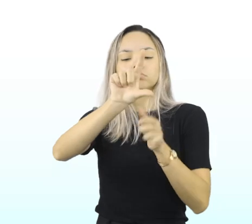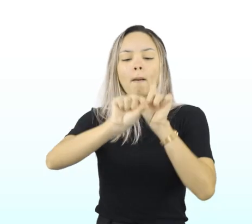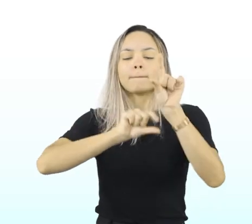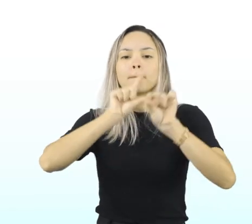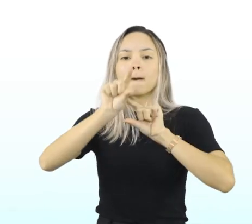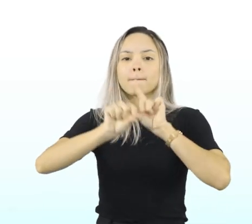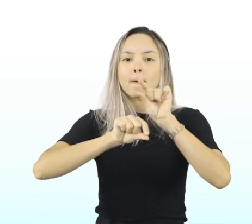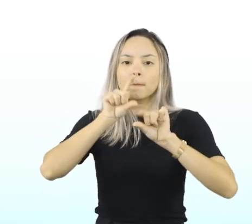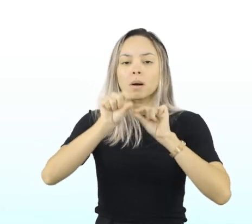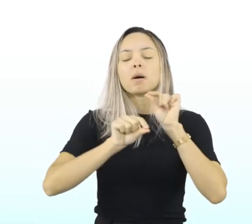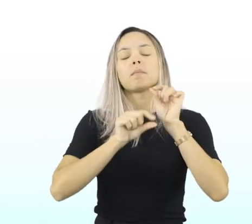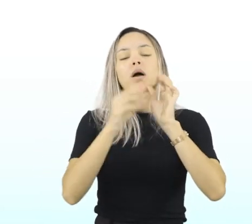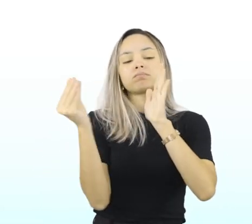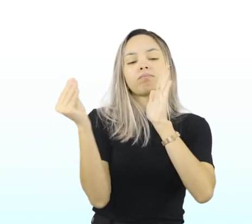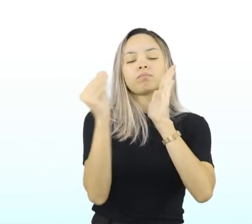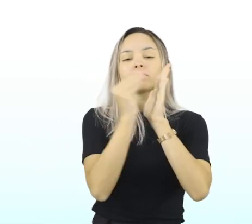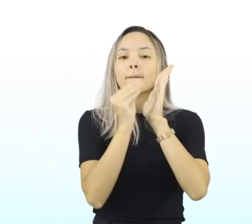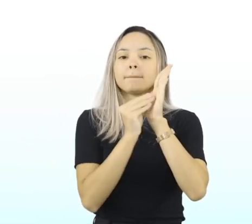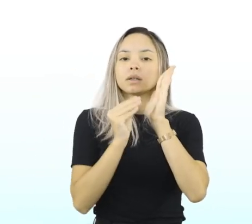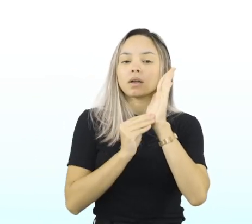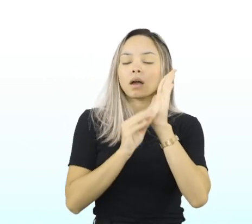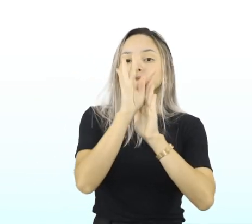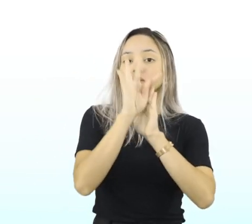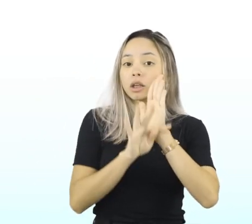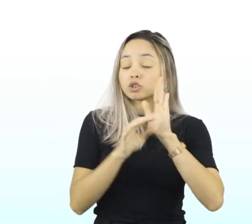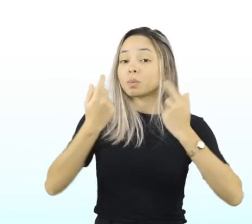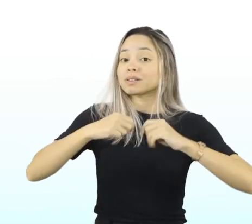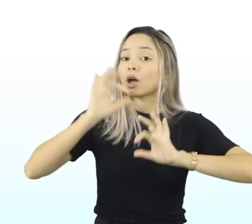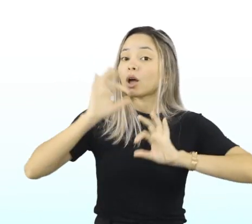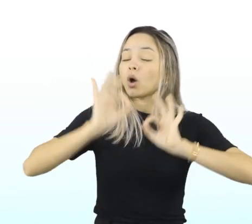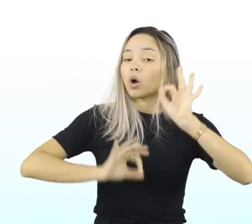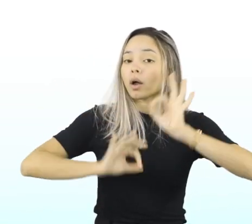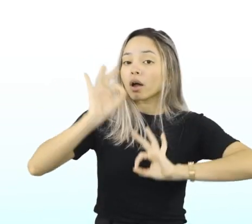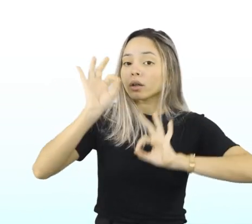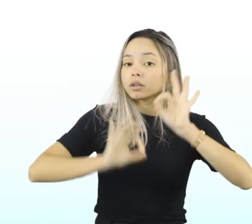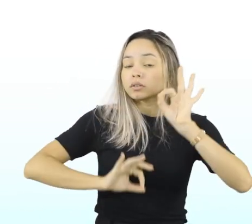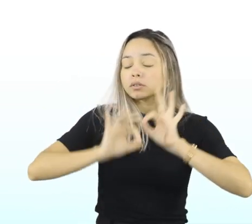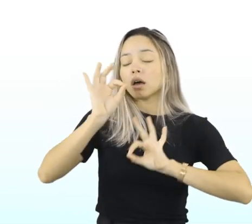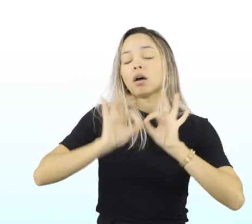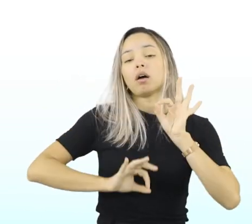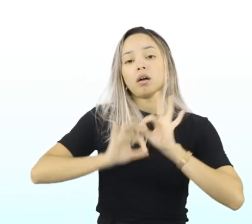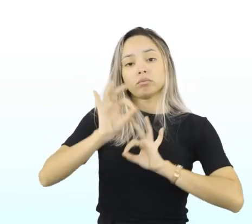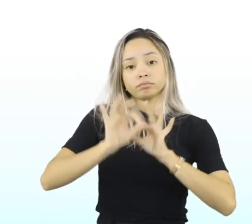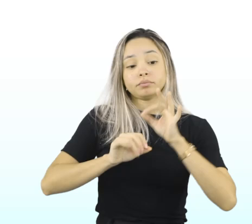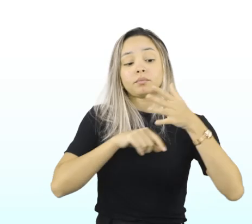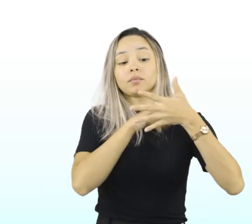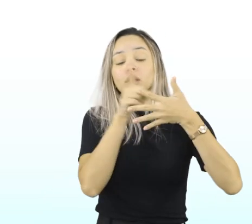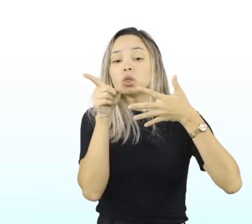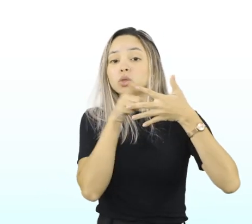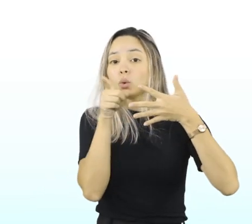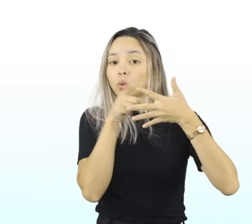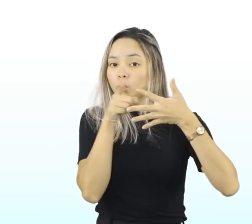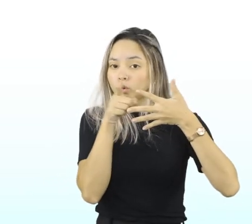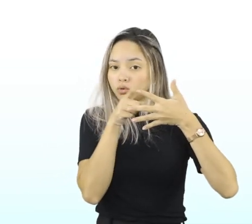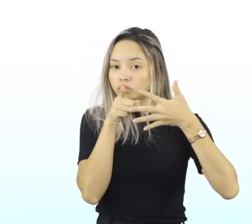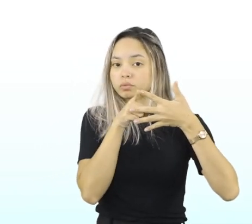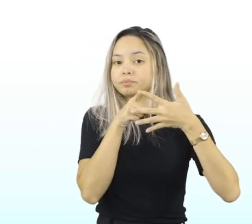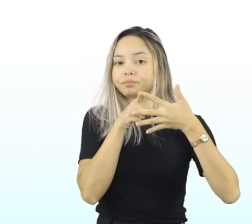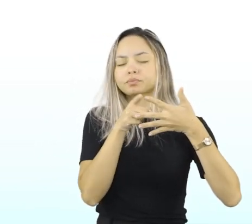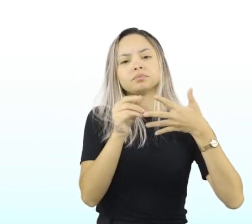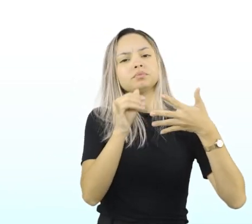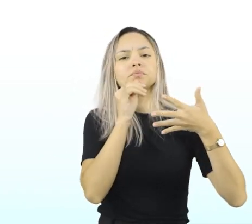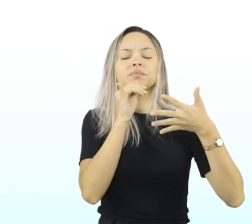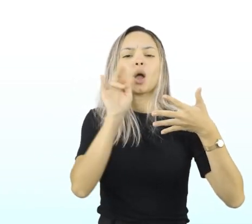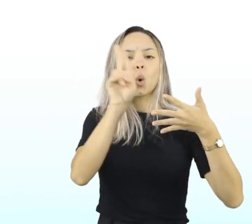precisa selecionar, organizar, né, a tua fala, a tua escrita, exatamente nessa competência 2.